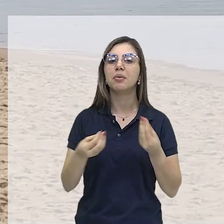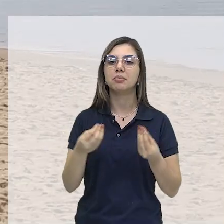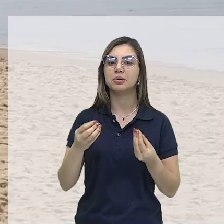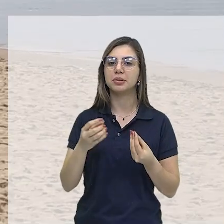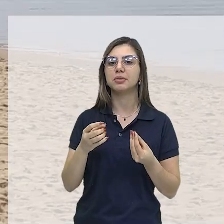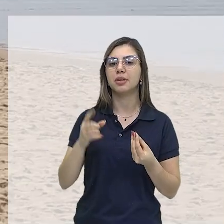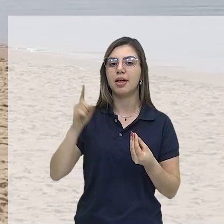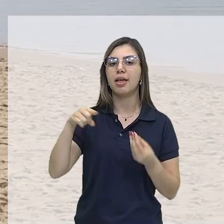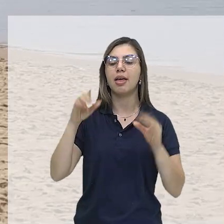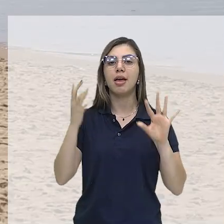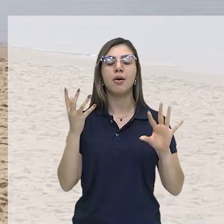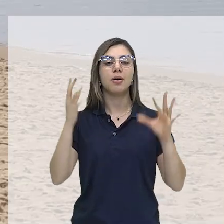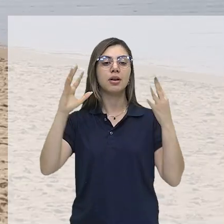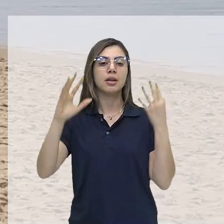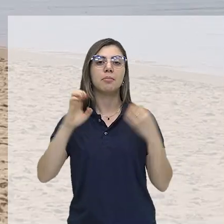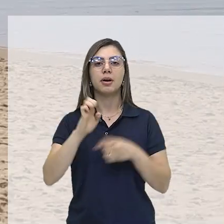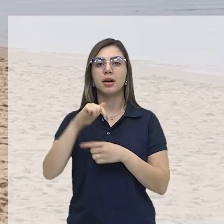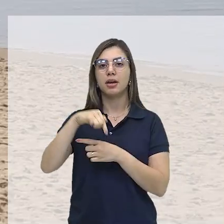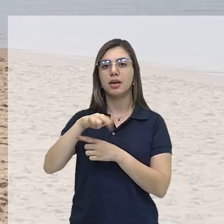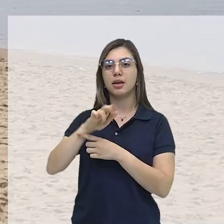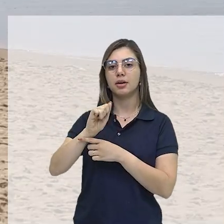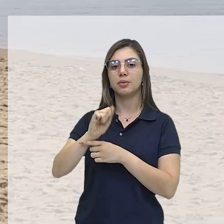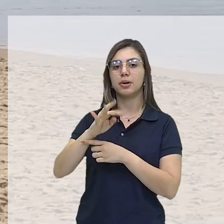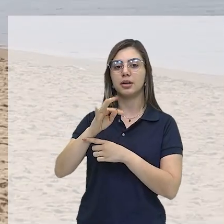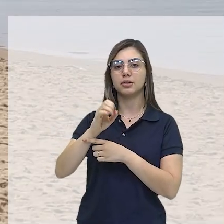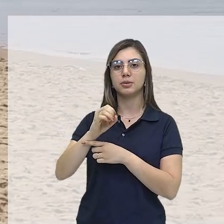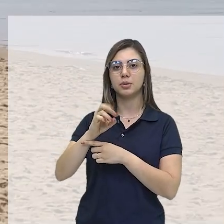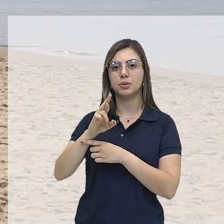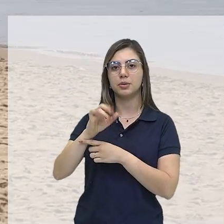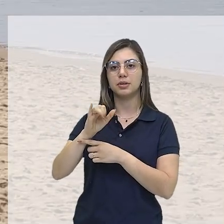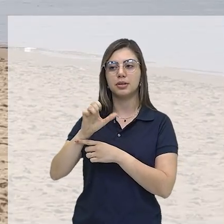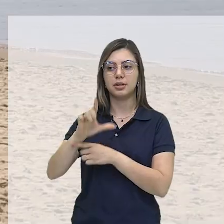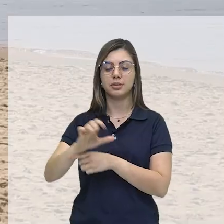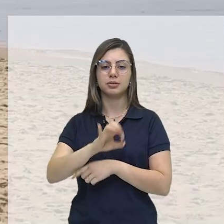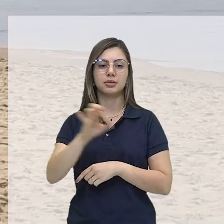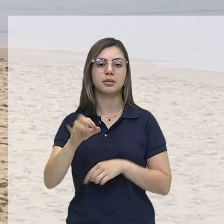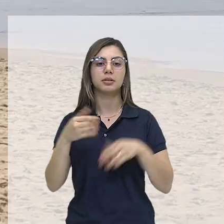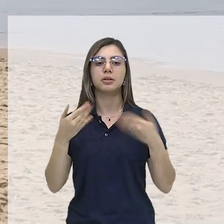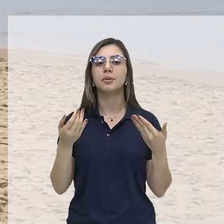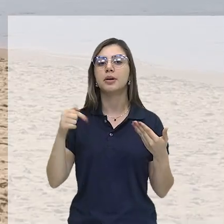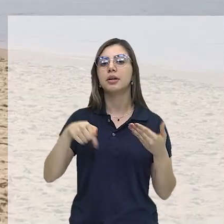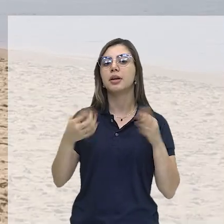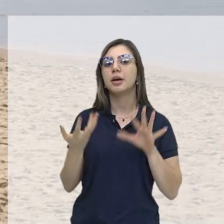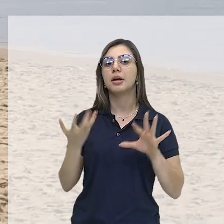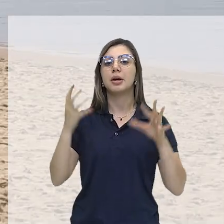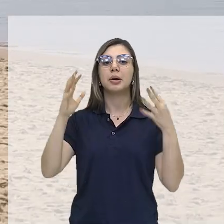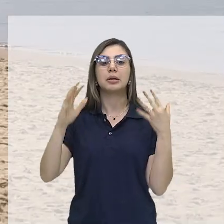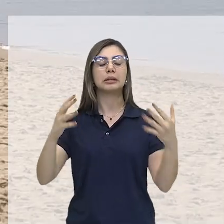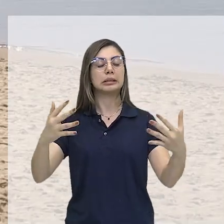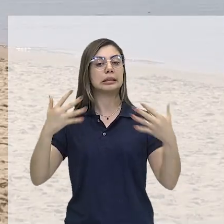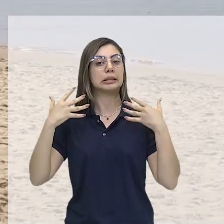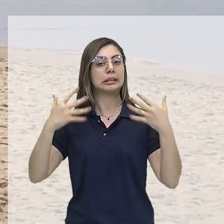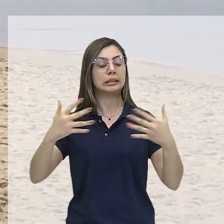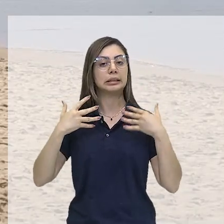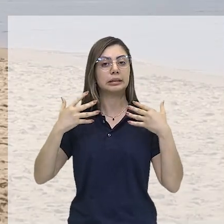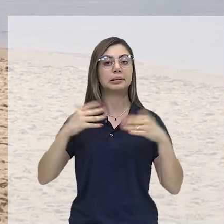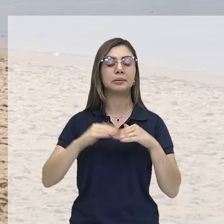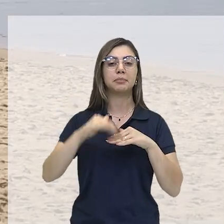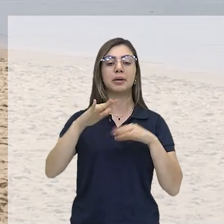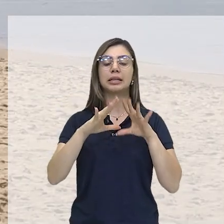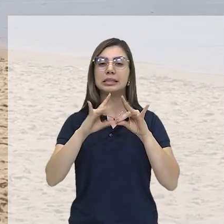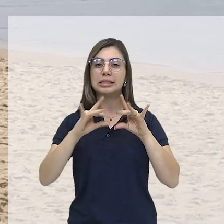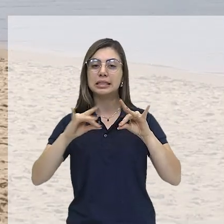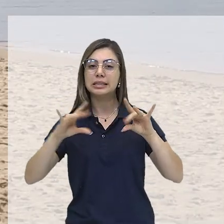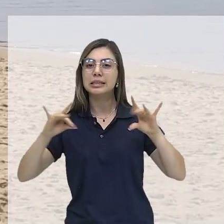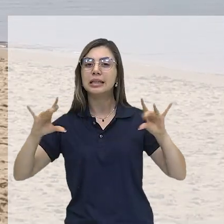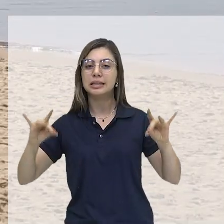um ambiente caracterizado pelo clima equatorial. Este clima é um dos tipos de clima